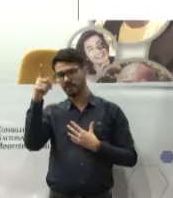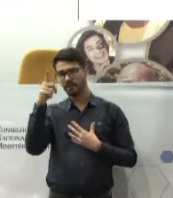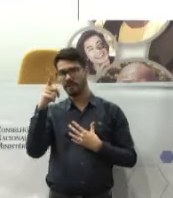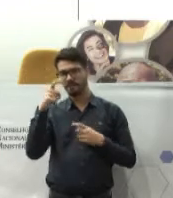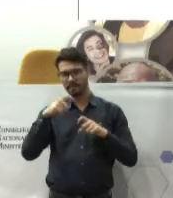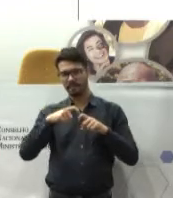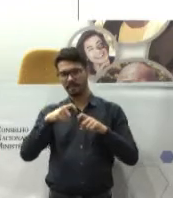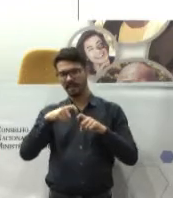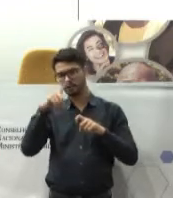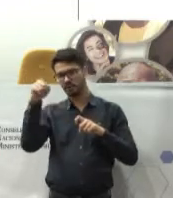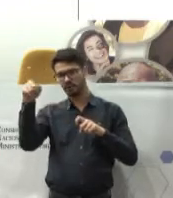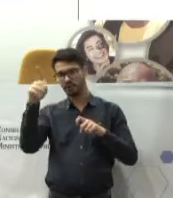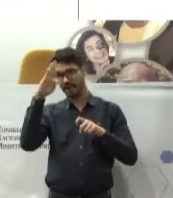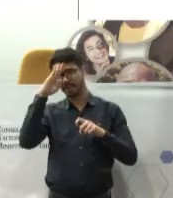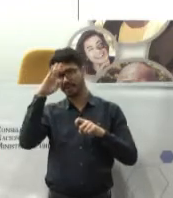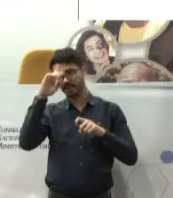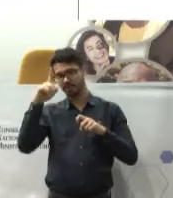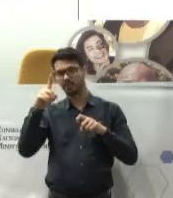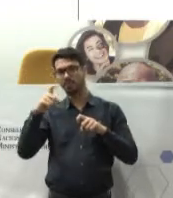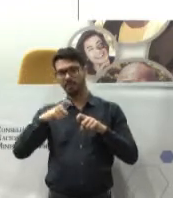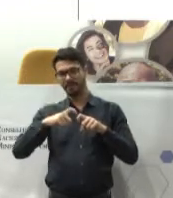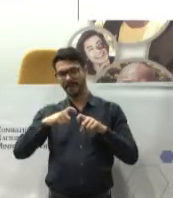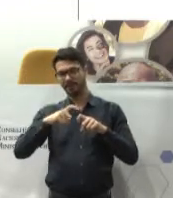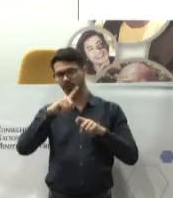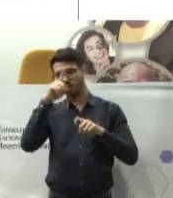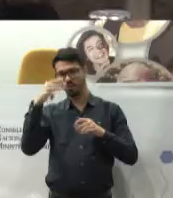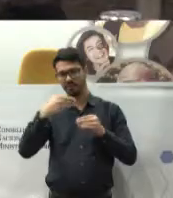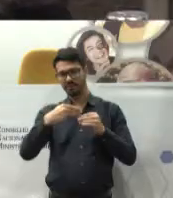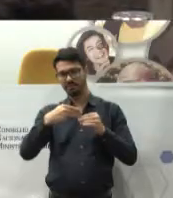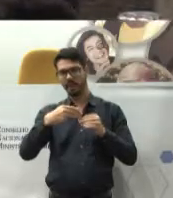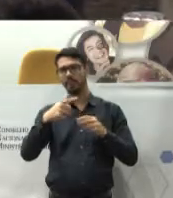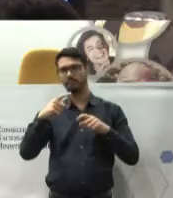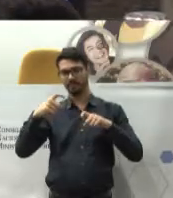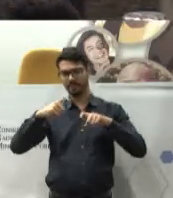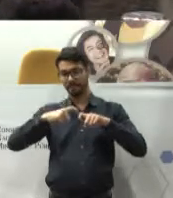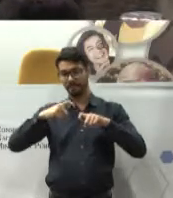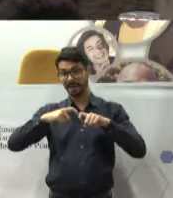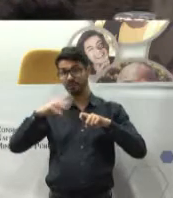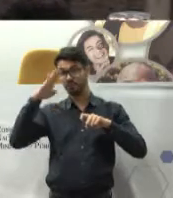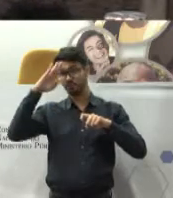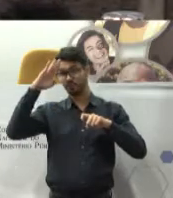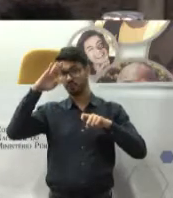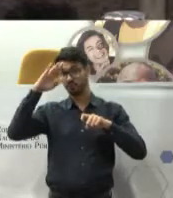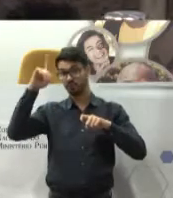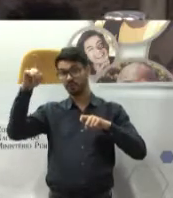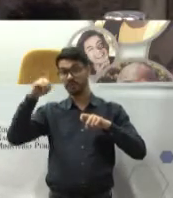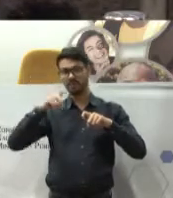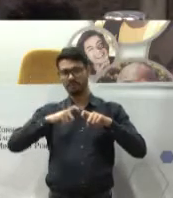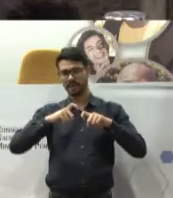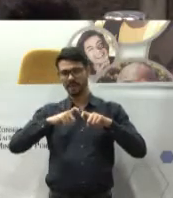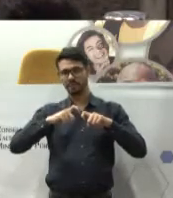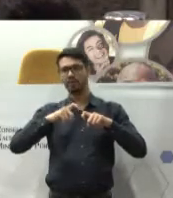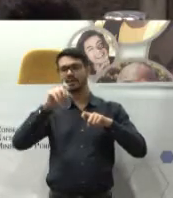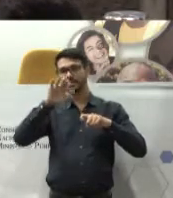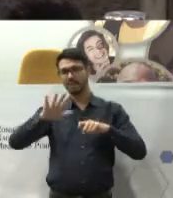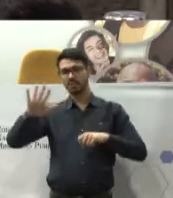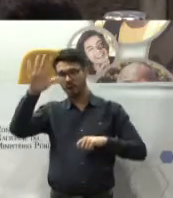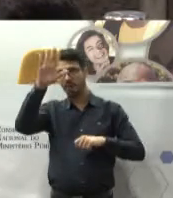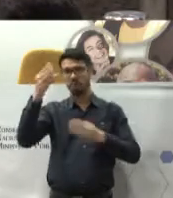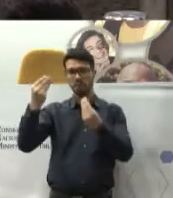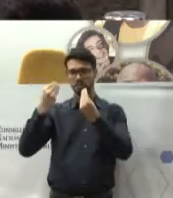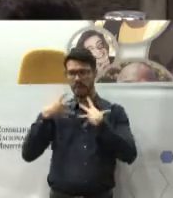Forças Armadas, até os médicos da rede municipal e da rede estadual, infelizmente isso não é um dado de Roraima, isso é também da